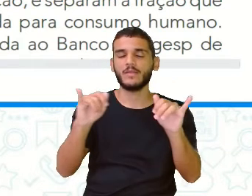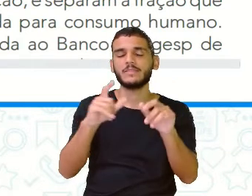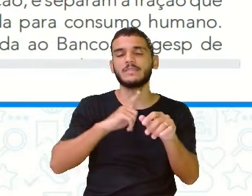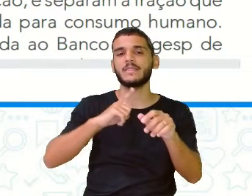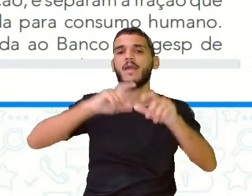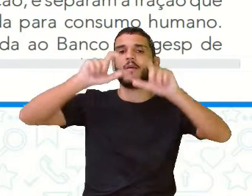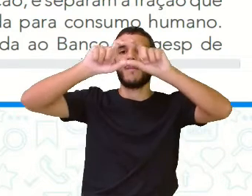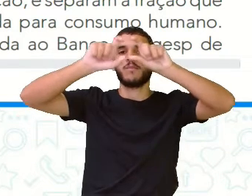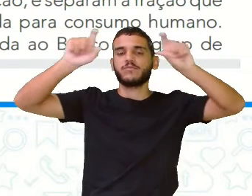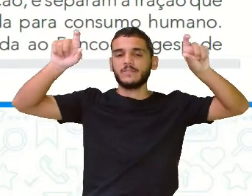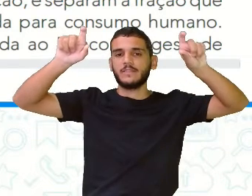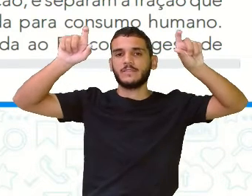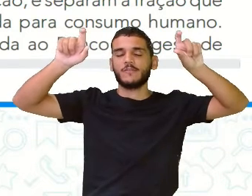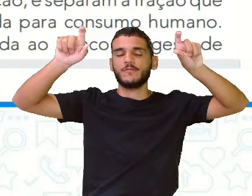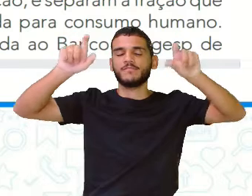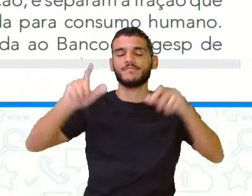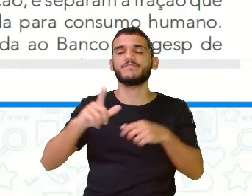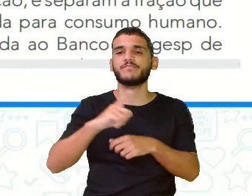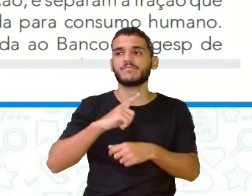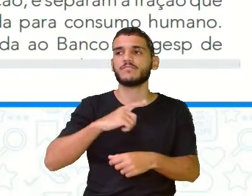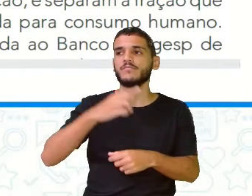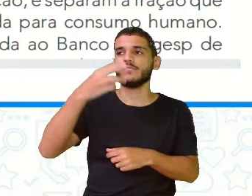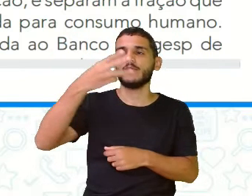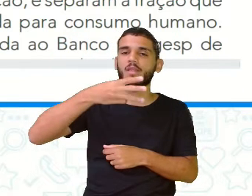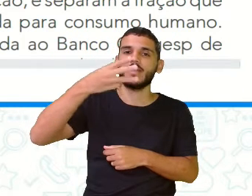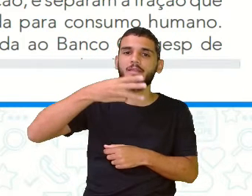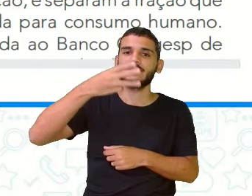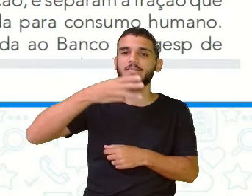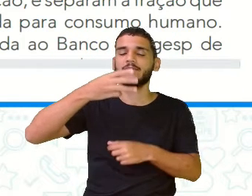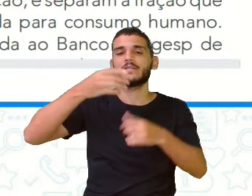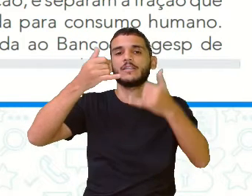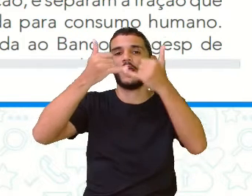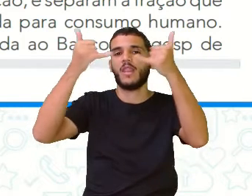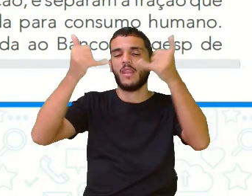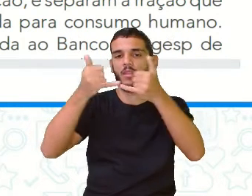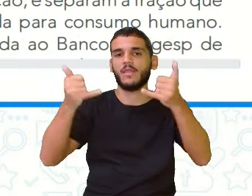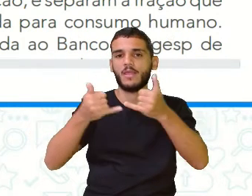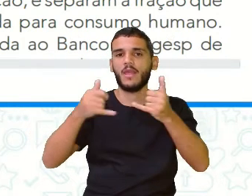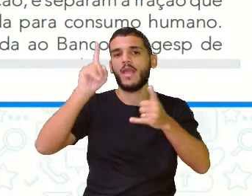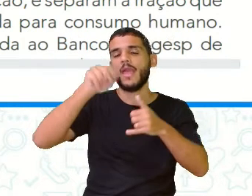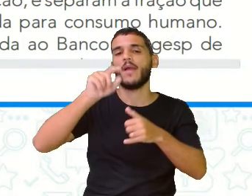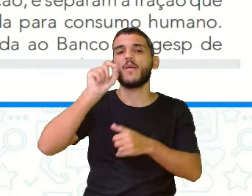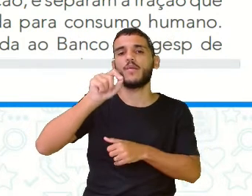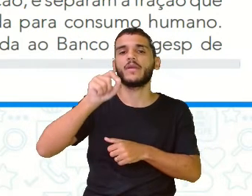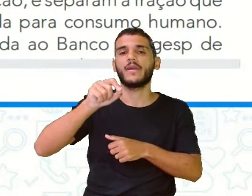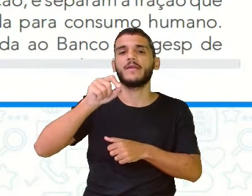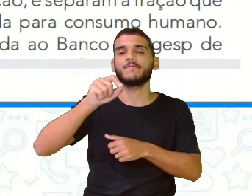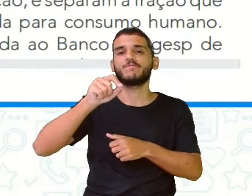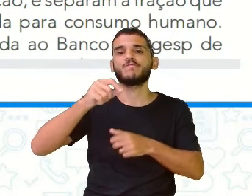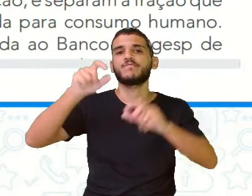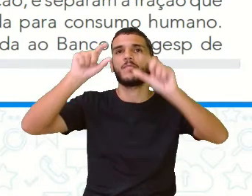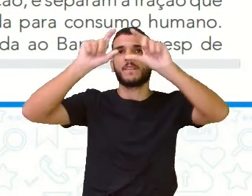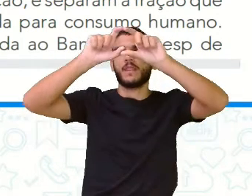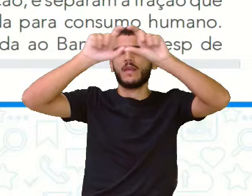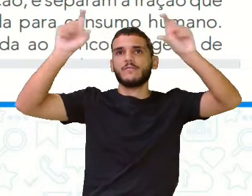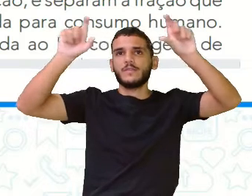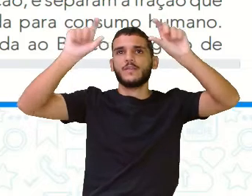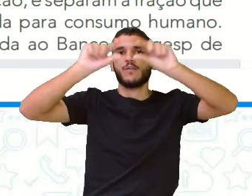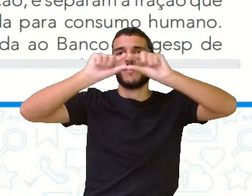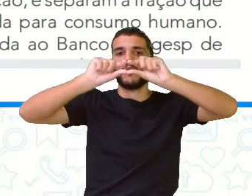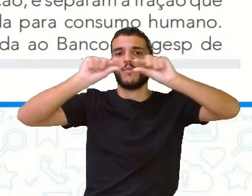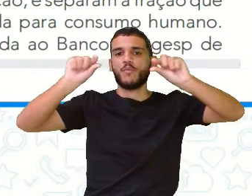manchete. Estão vendo aí embaixo 3 linhas? Essas 3 linhas é o subtítulo, também chamado de